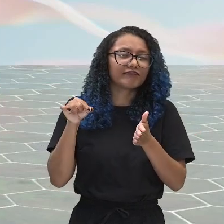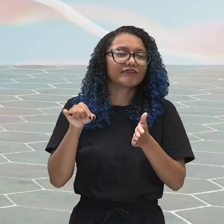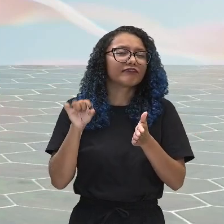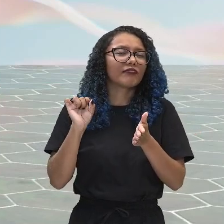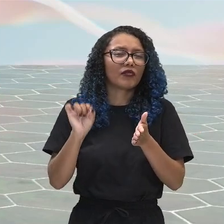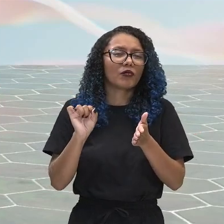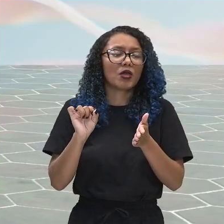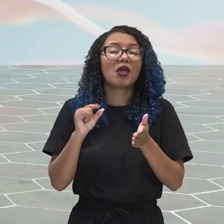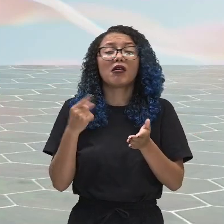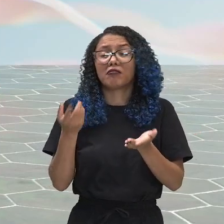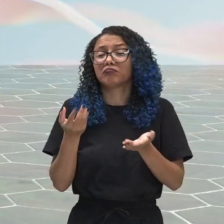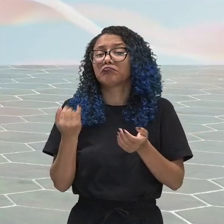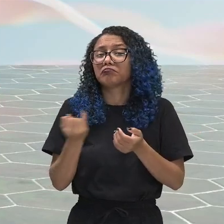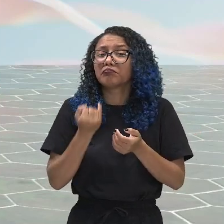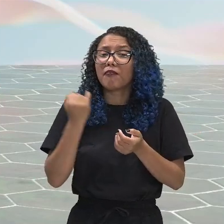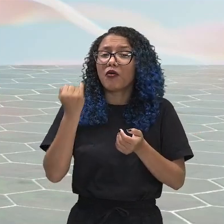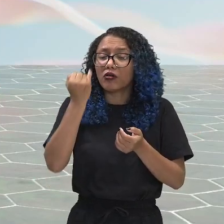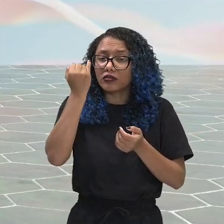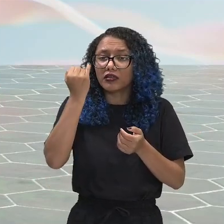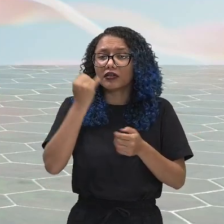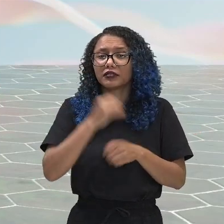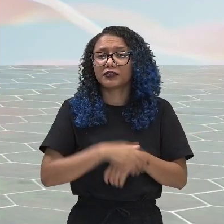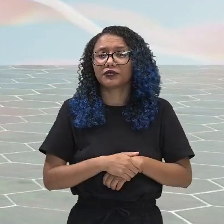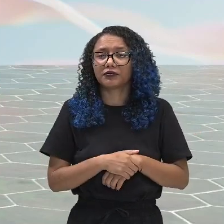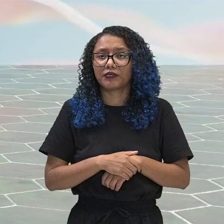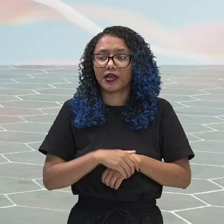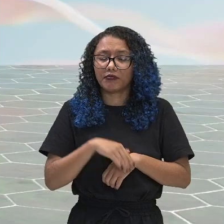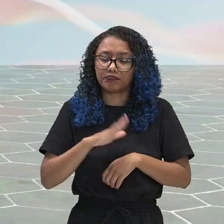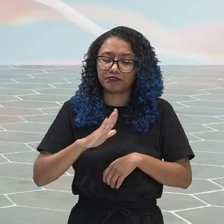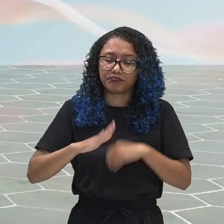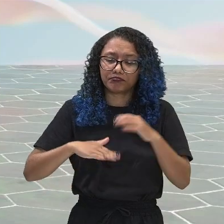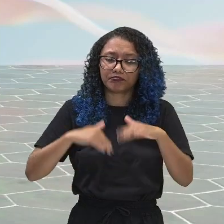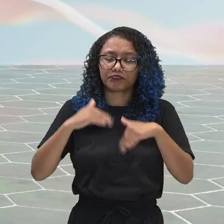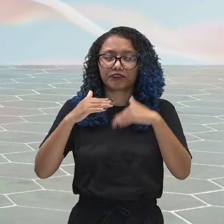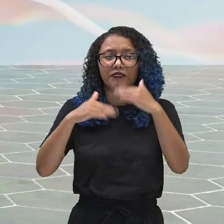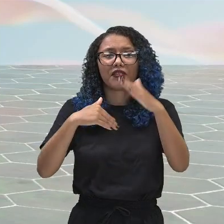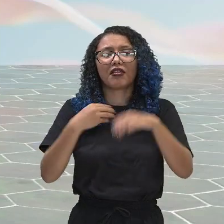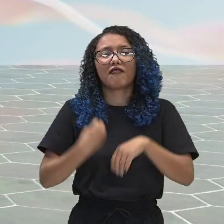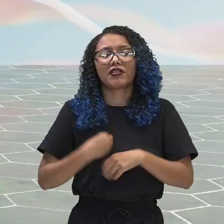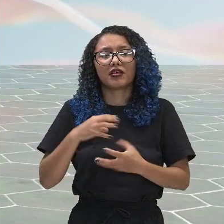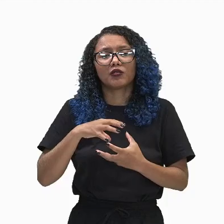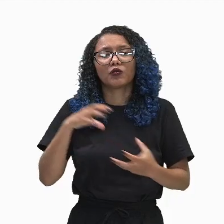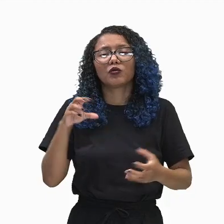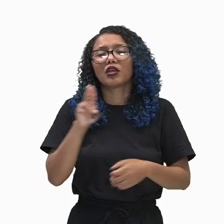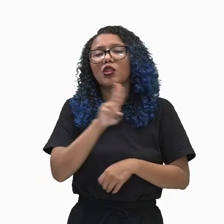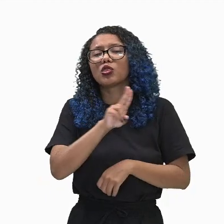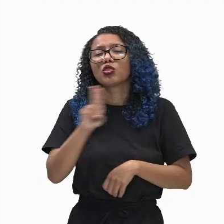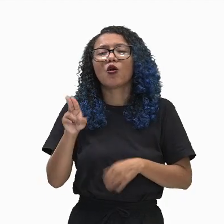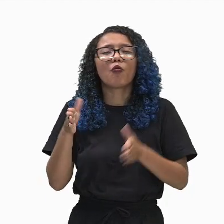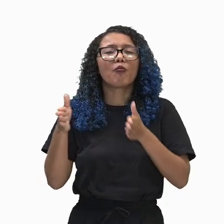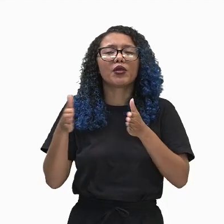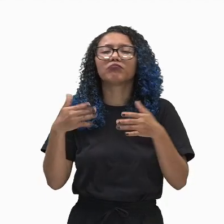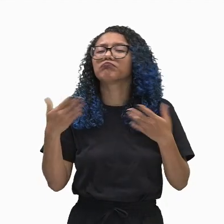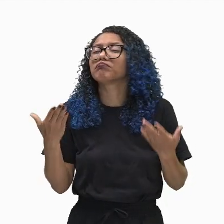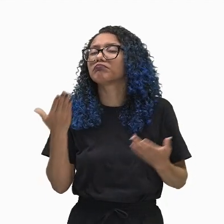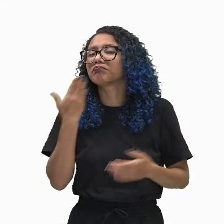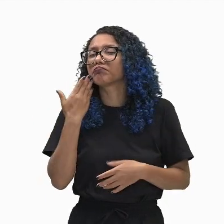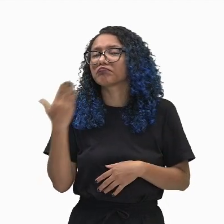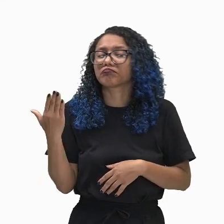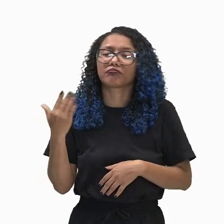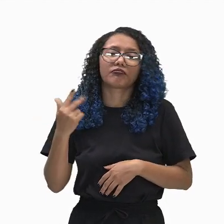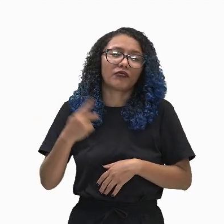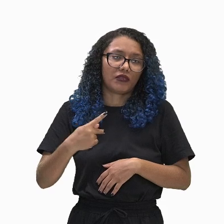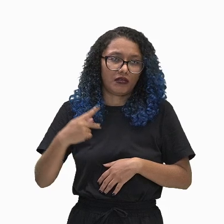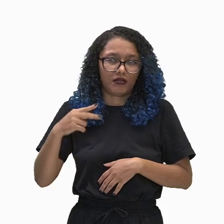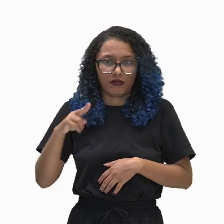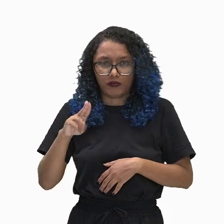uma fase importante para o desenvolvimento da vida adulta, e ela se chama puberdade. Vejam aí que a puberdade